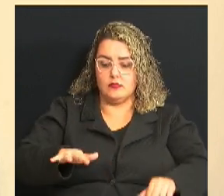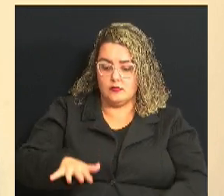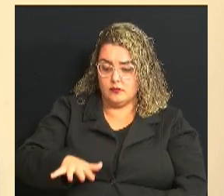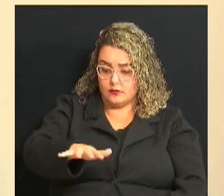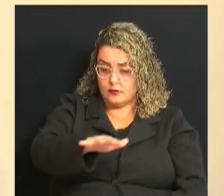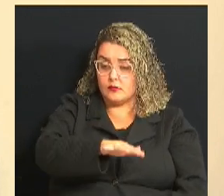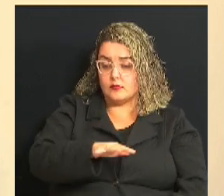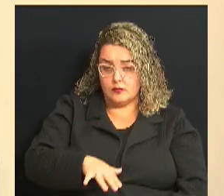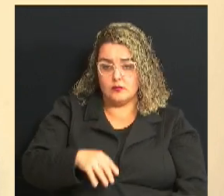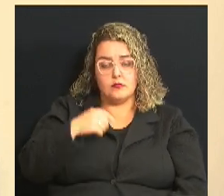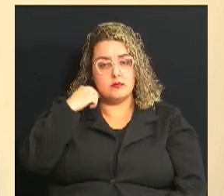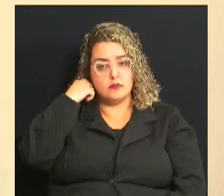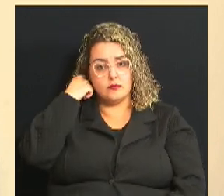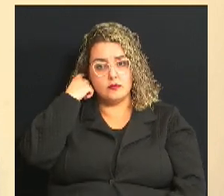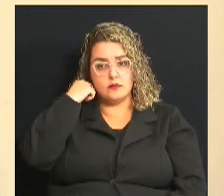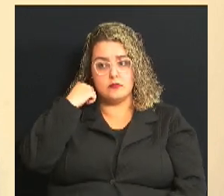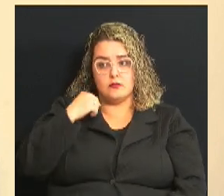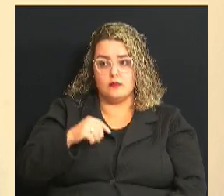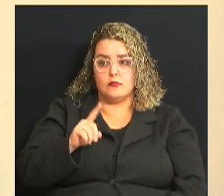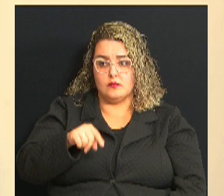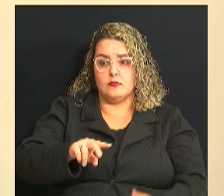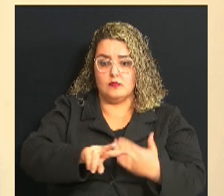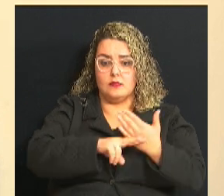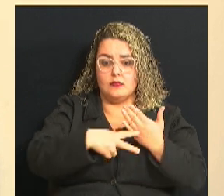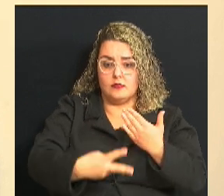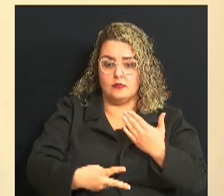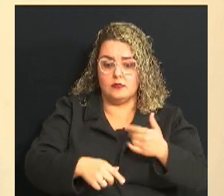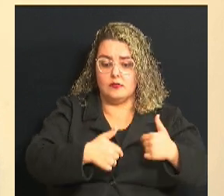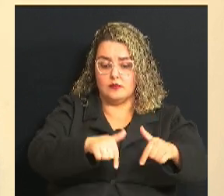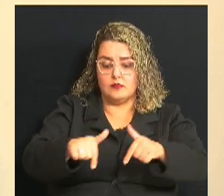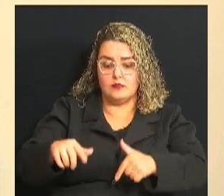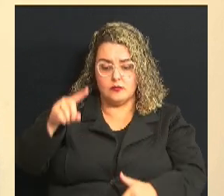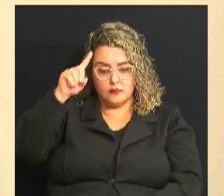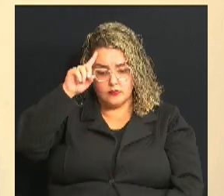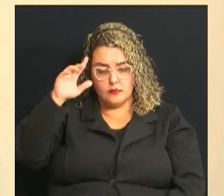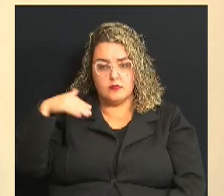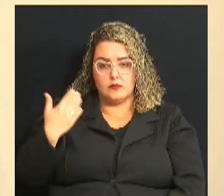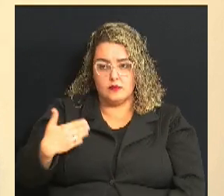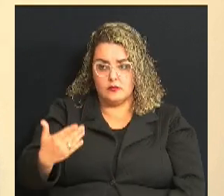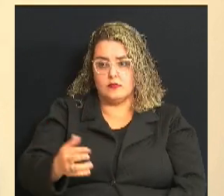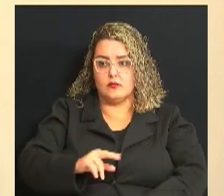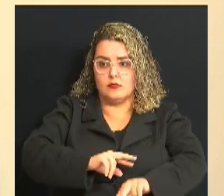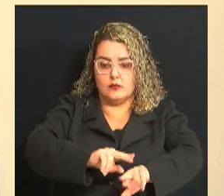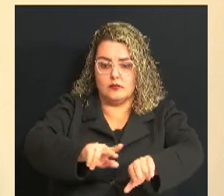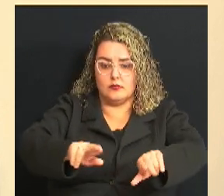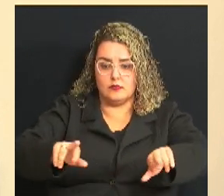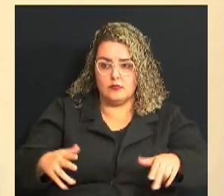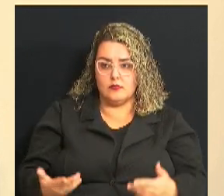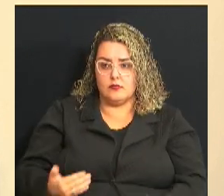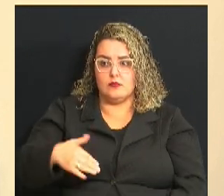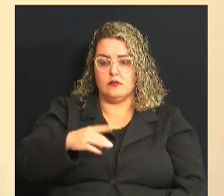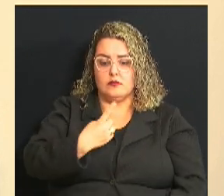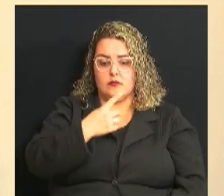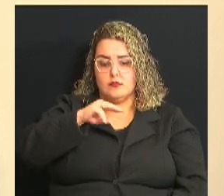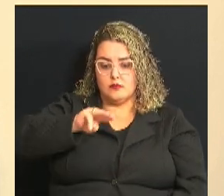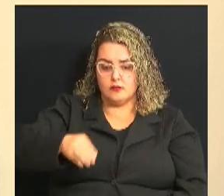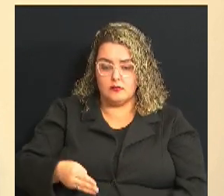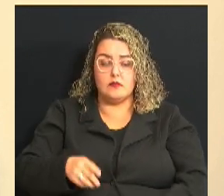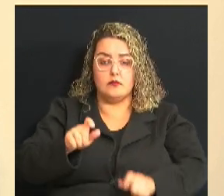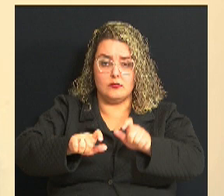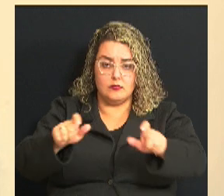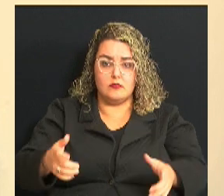é fruto do trabalho cotidiano de milhares, mais de 1 milhão de pessoas.